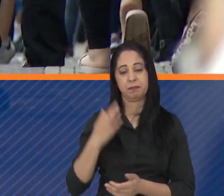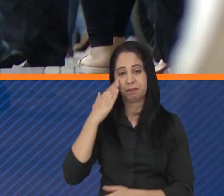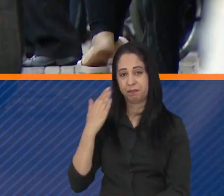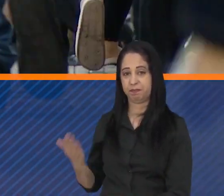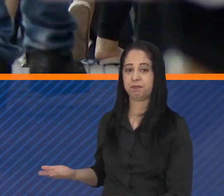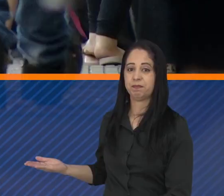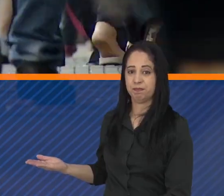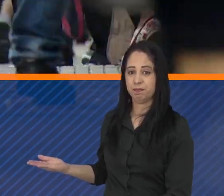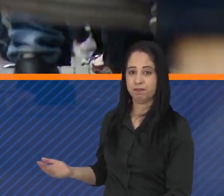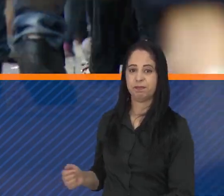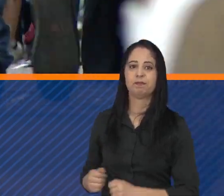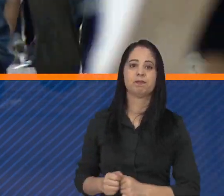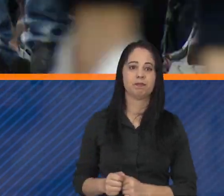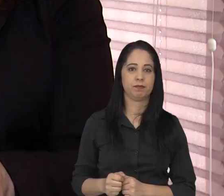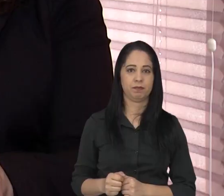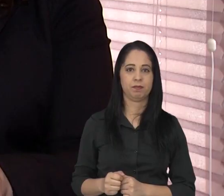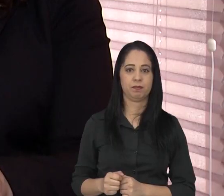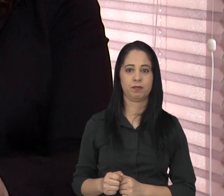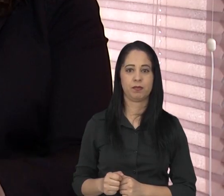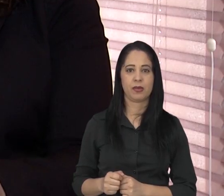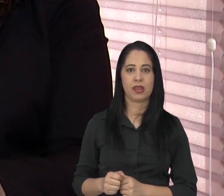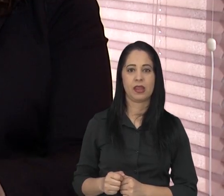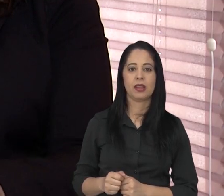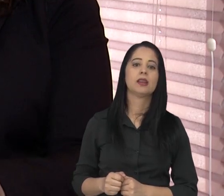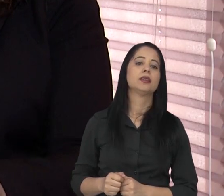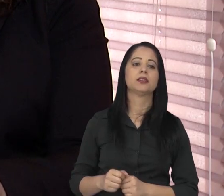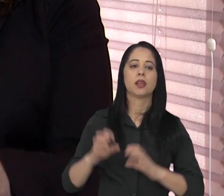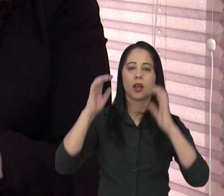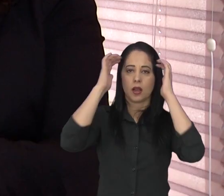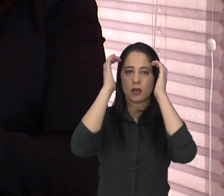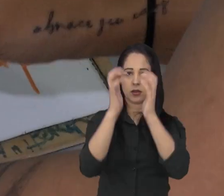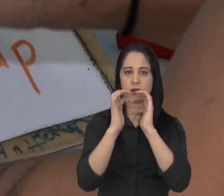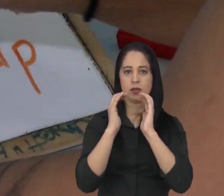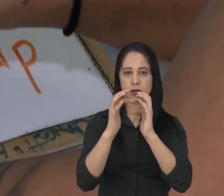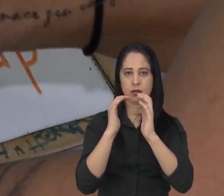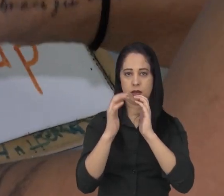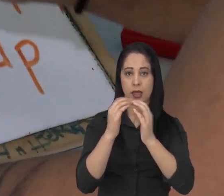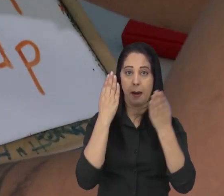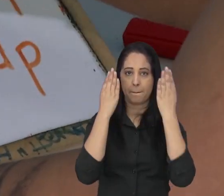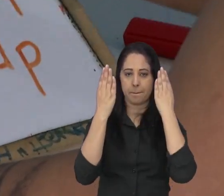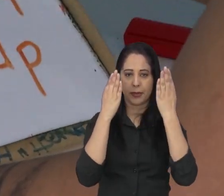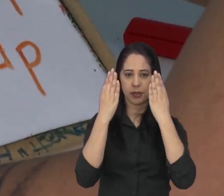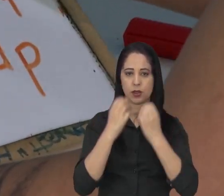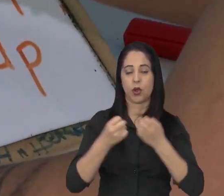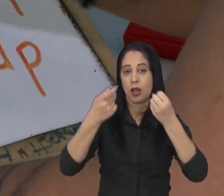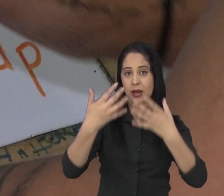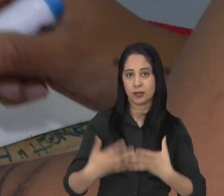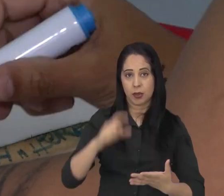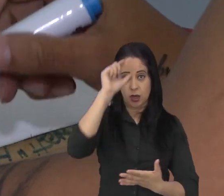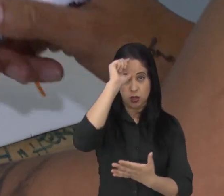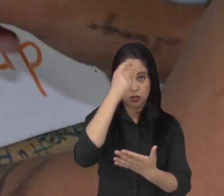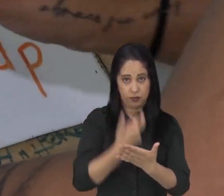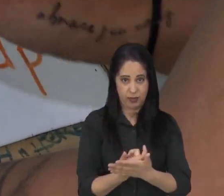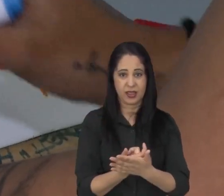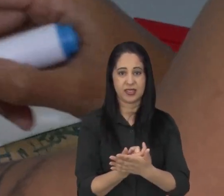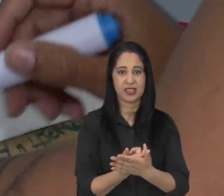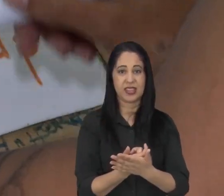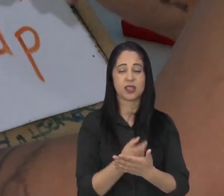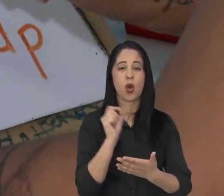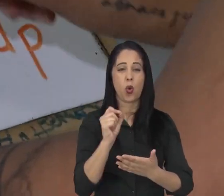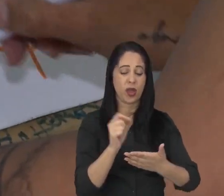Associação Brasileira de Dislexia. Como lembra esta neuropsicóloga, o transtorno é um distúrbio de aprendizado caracterizado